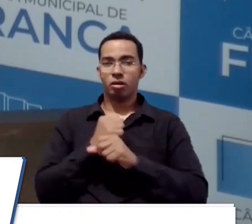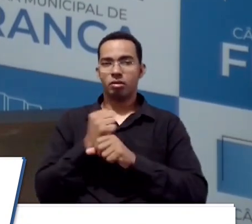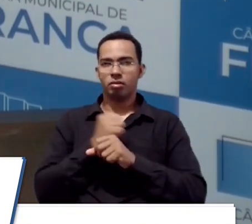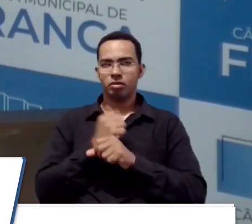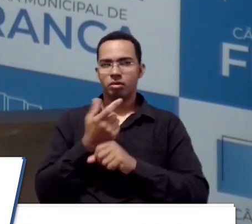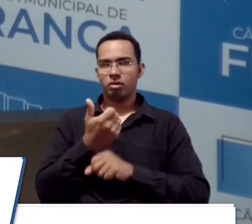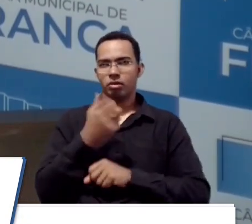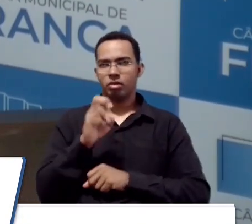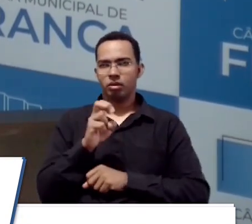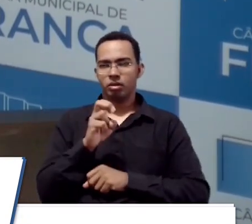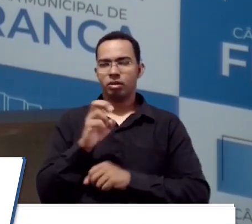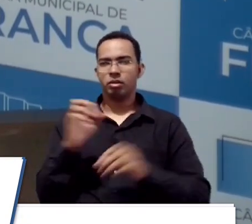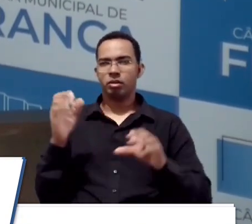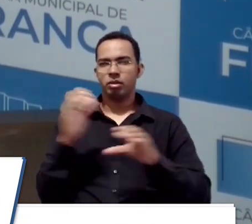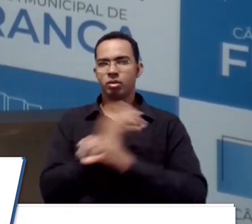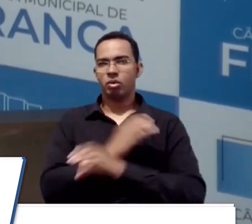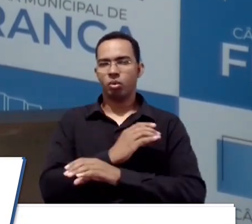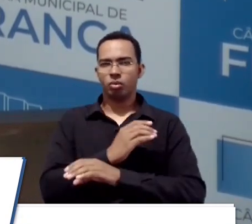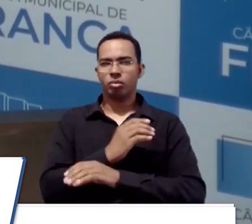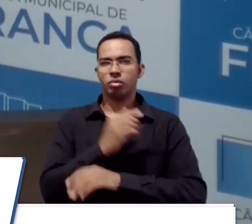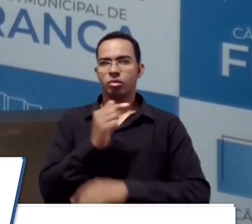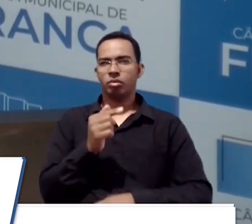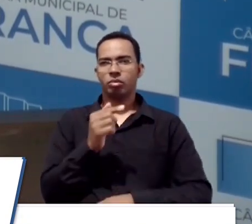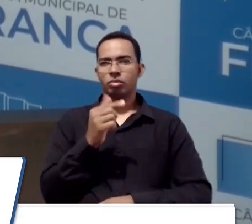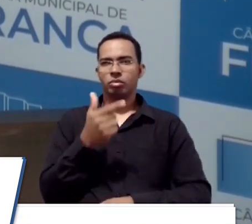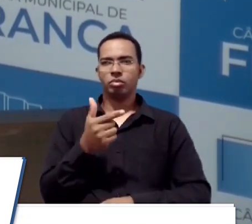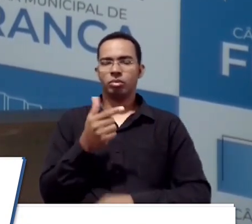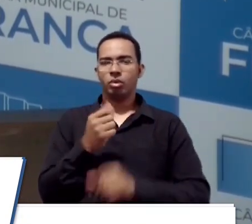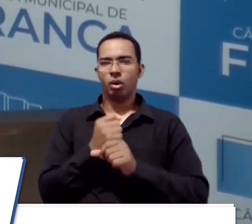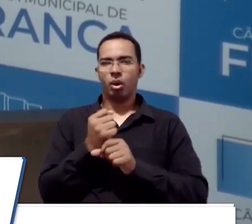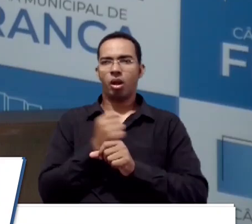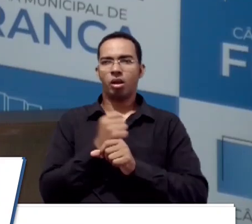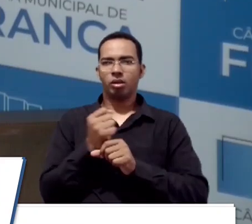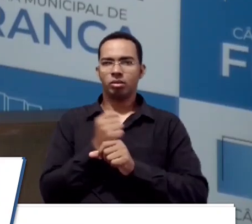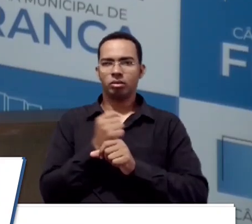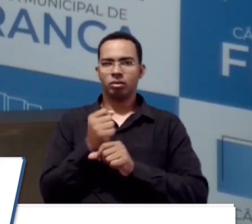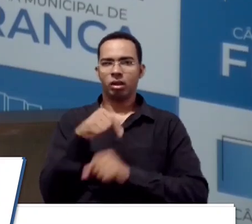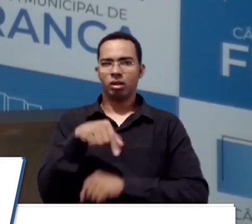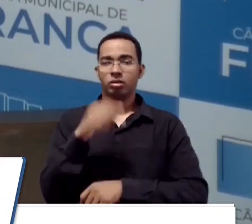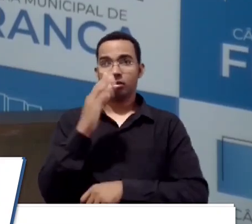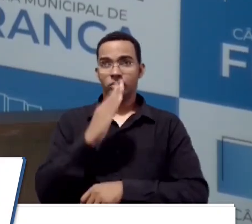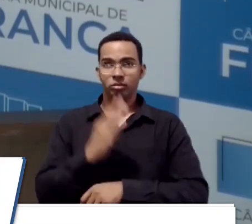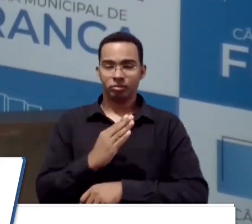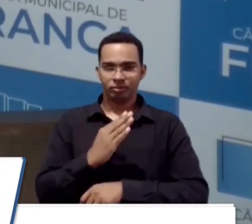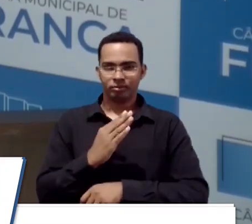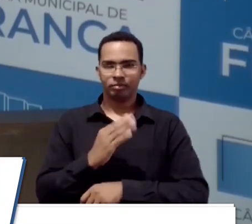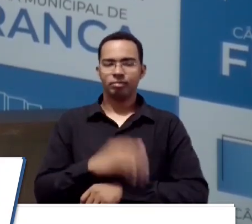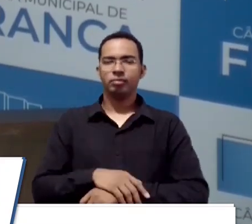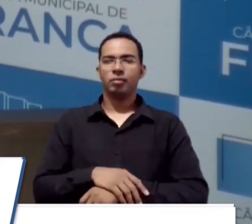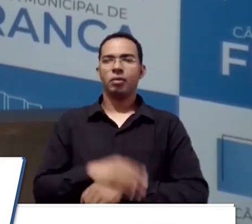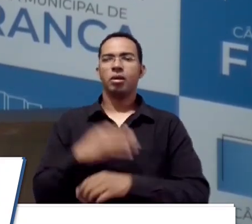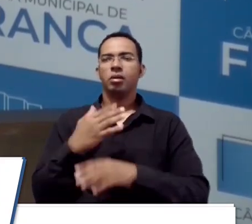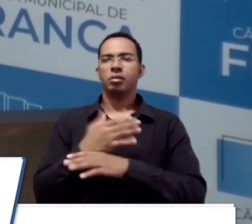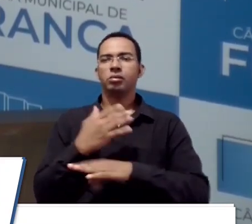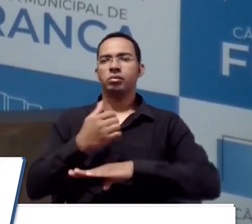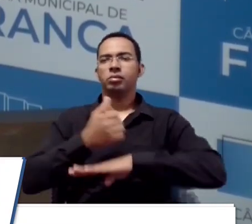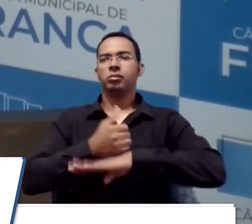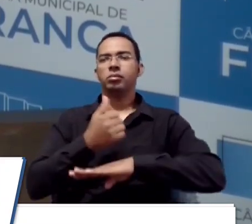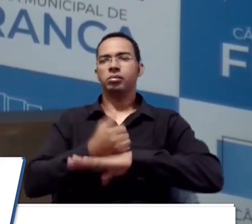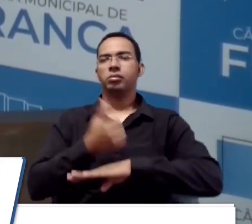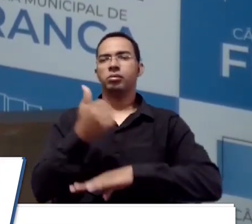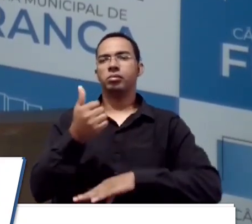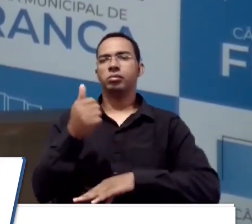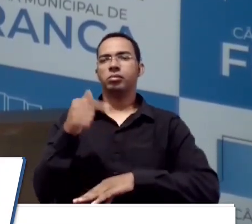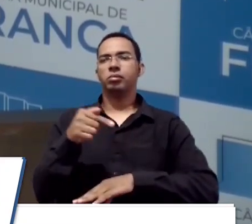15, nós completamos 72 anos no Brasil. Na cidade de Franca, no dia 17 de